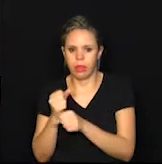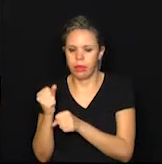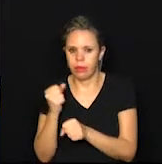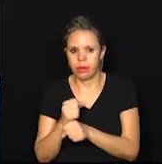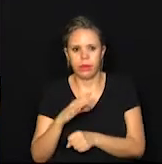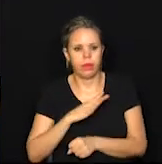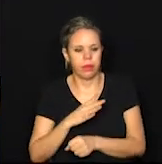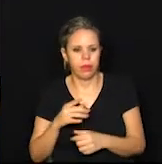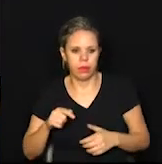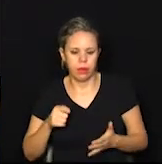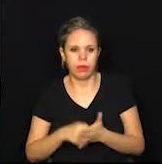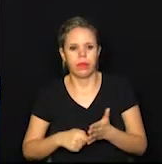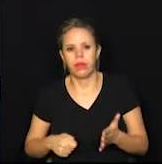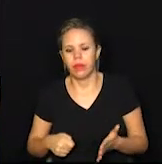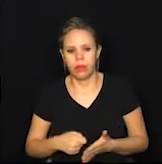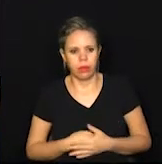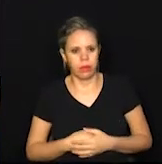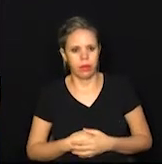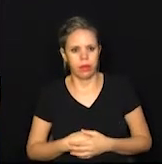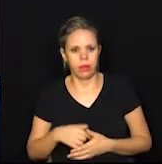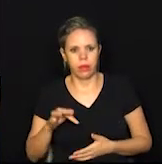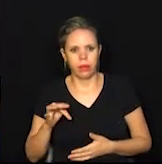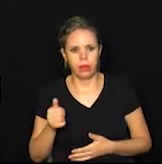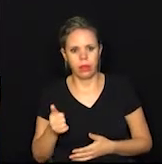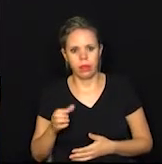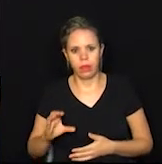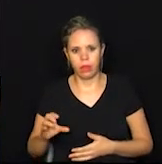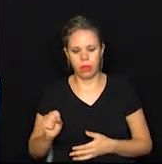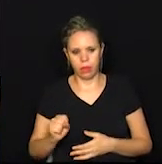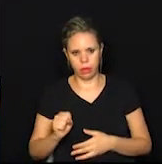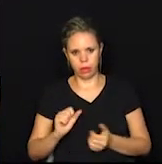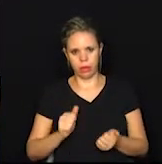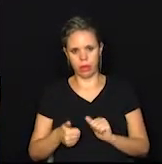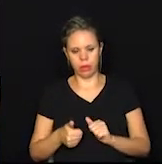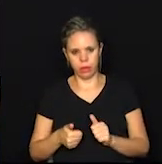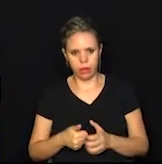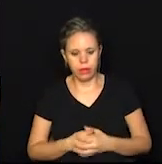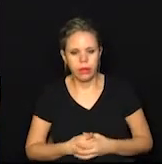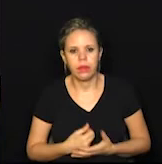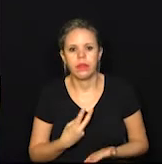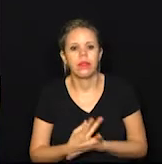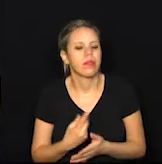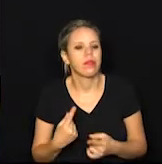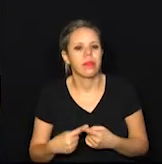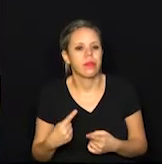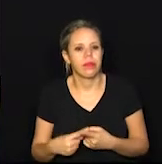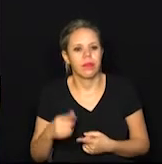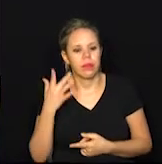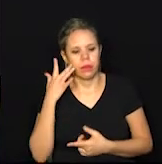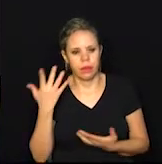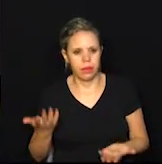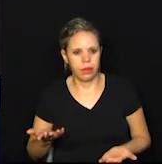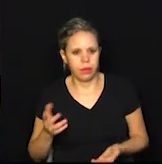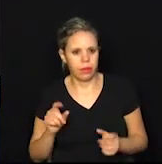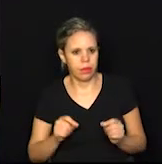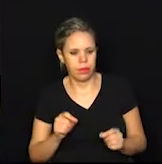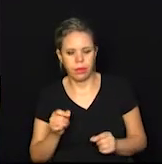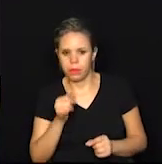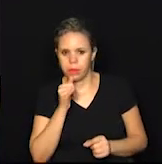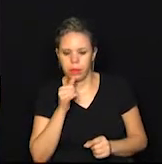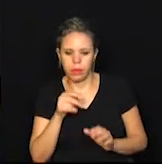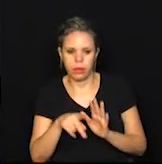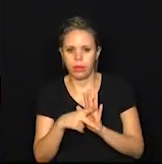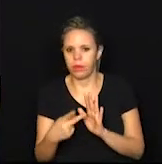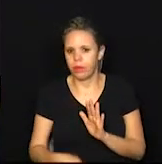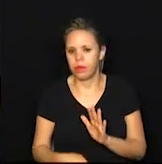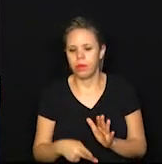tem buscado puxar esses TACs para os equipamentos esportivos, mesmo porque acha que o